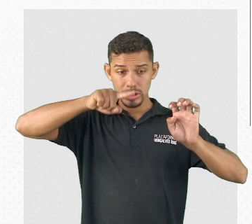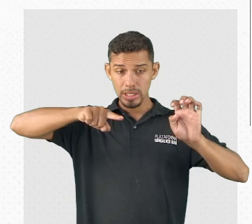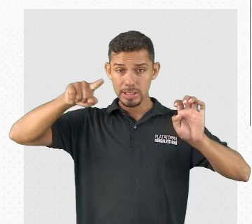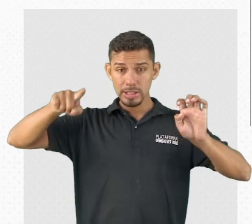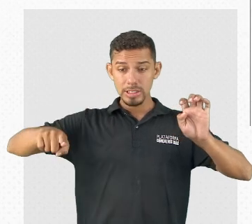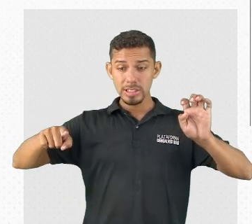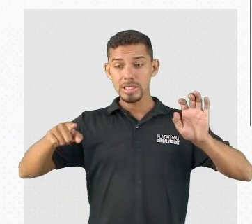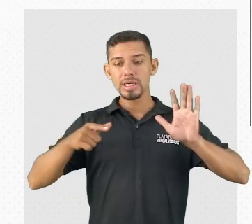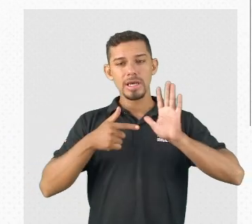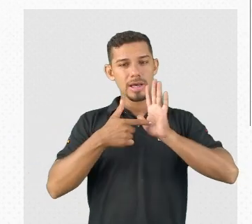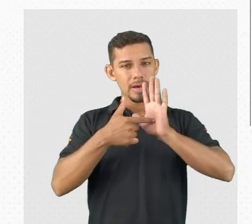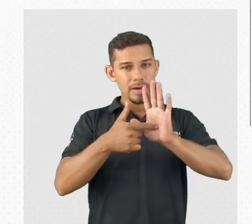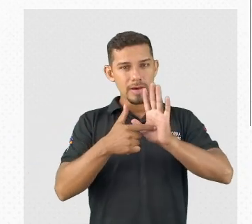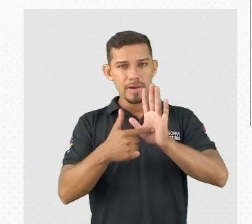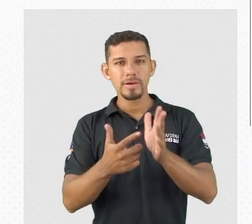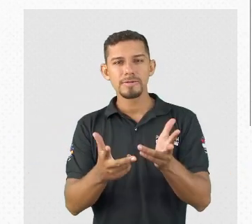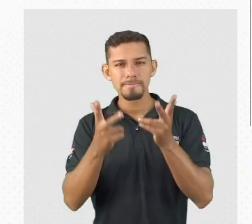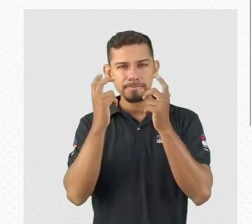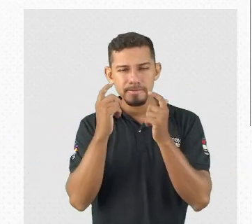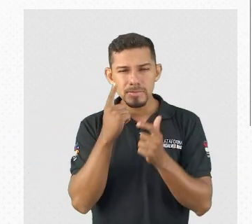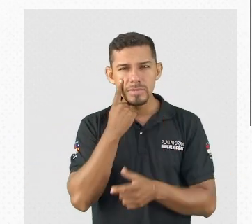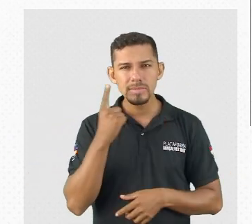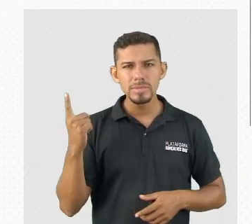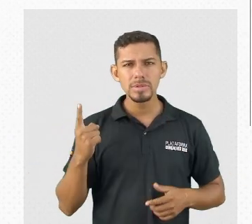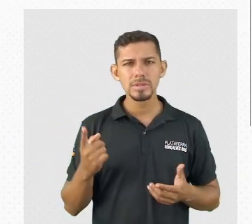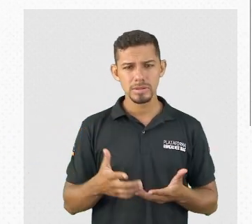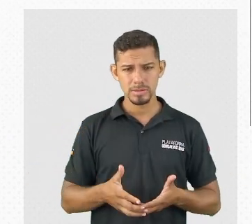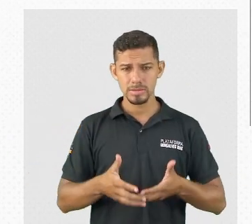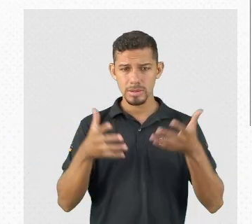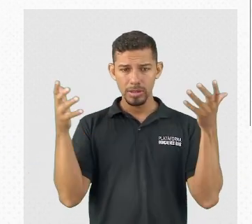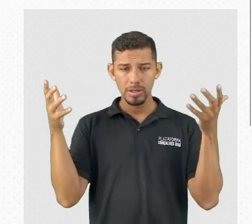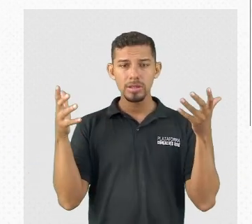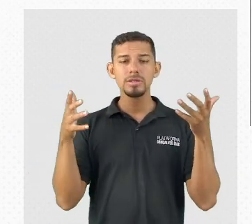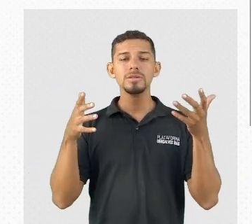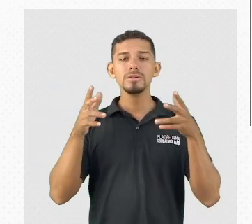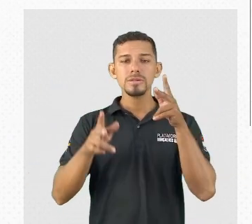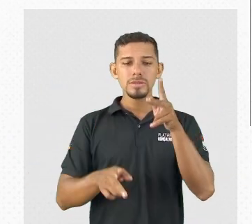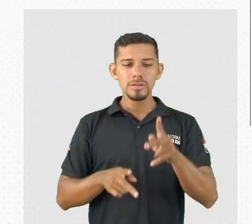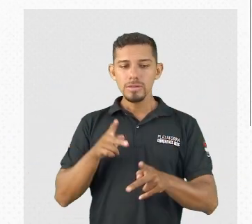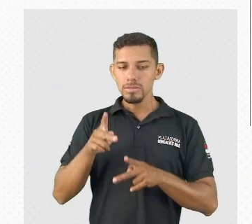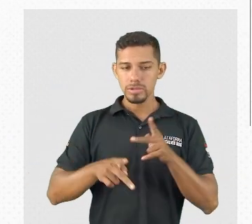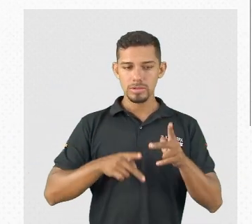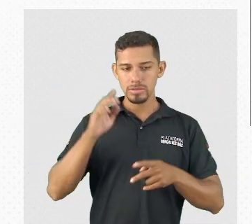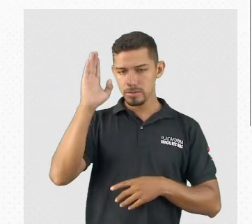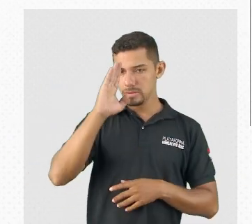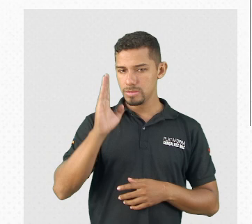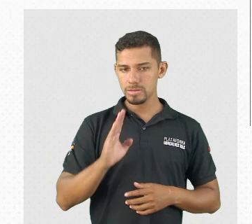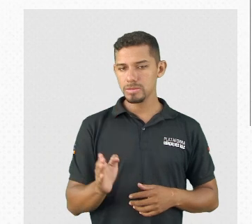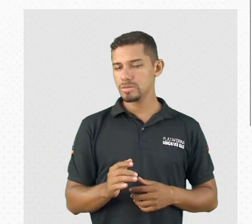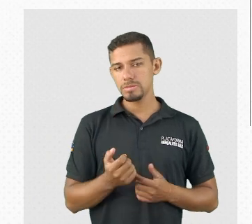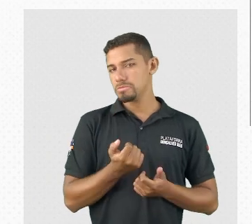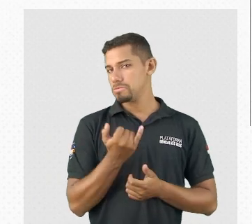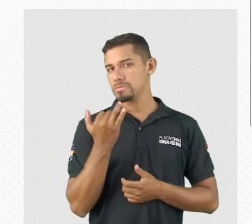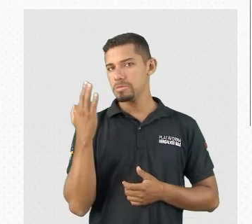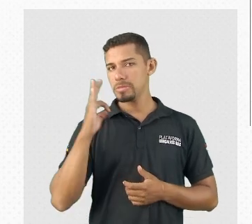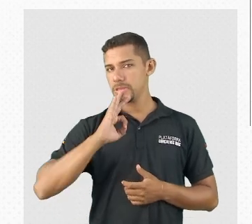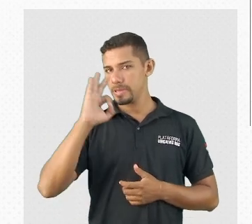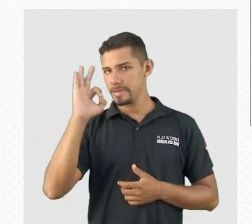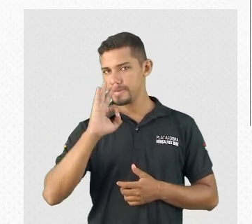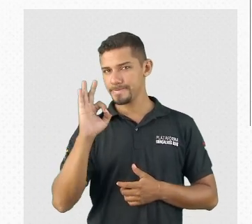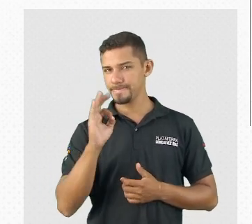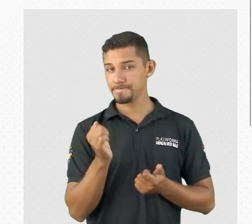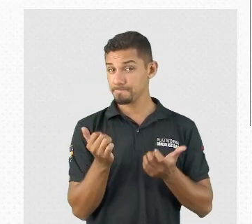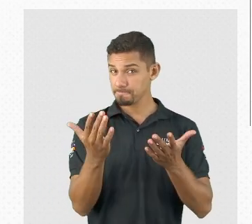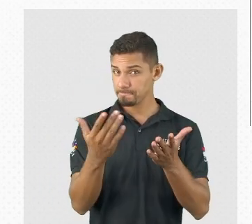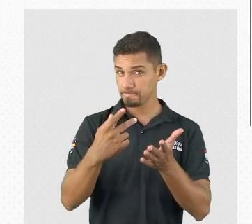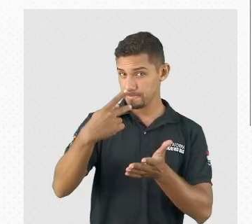uma parte bem expressiva da população brasileira, que eu não vou saber agora dizer para vocês quanto por cento, mas aí fica de tarefa para